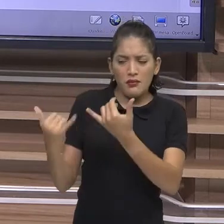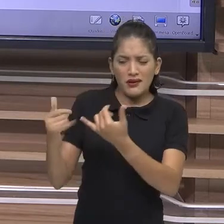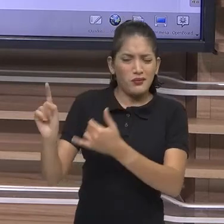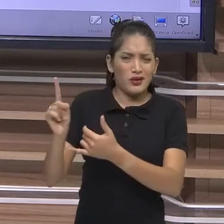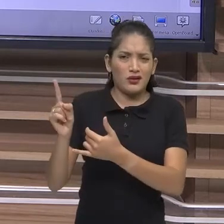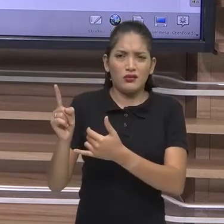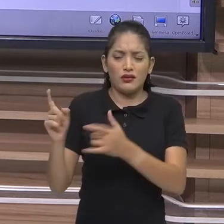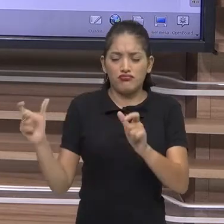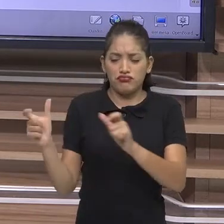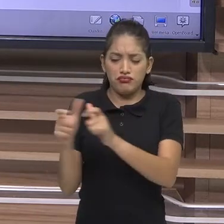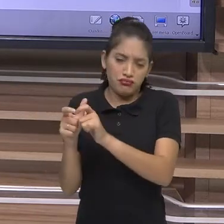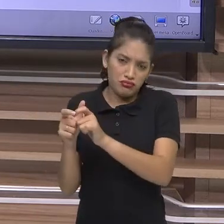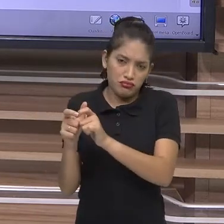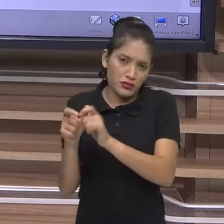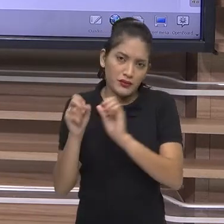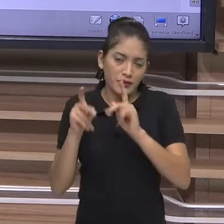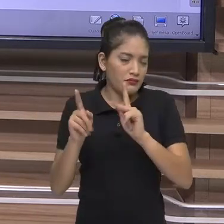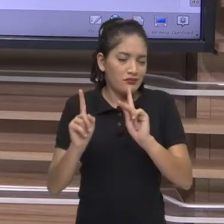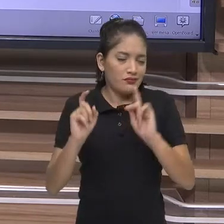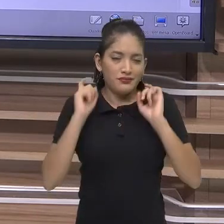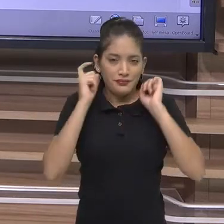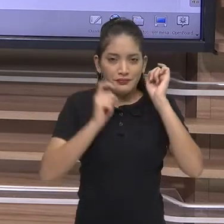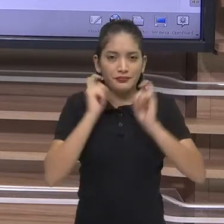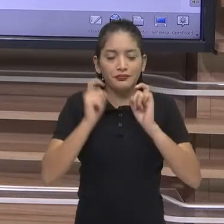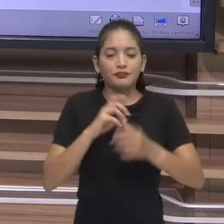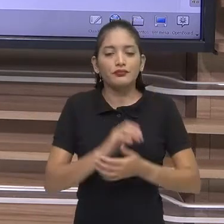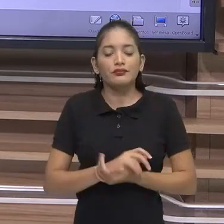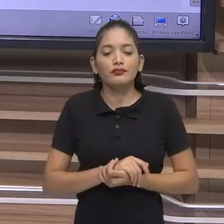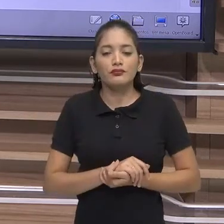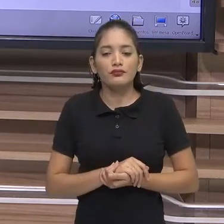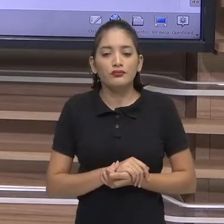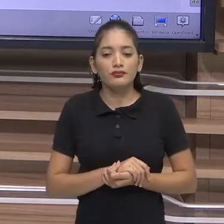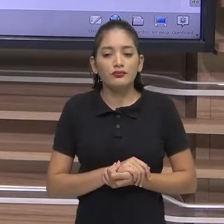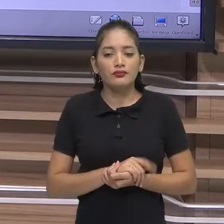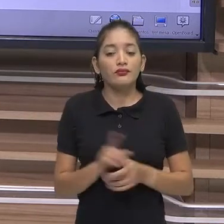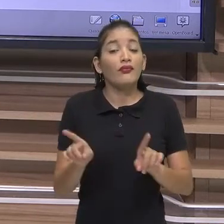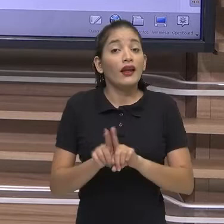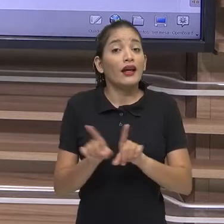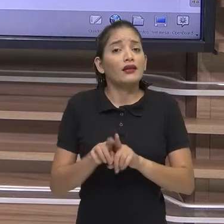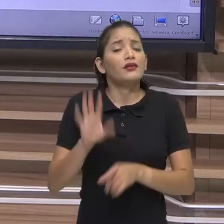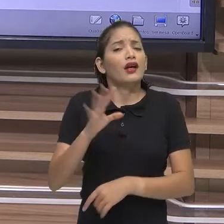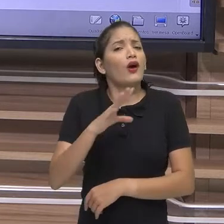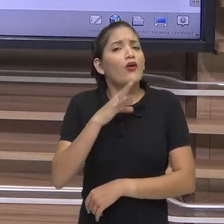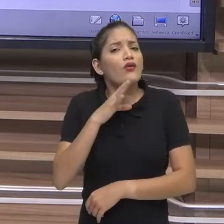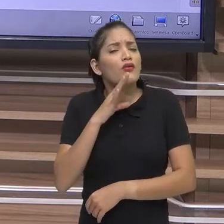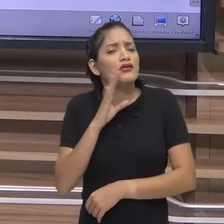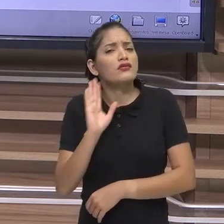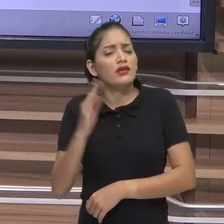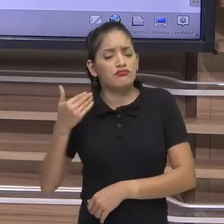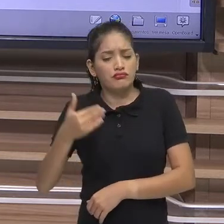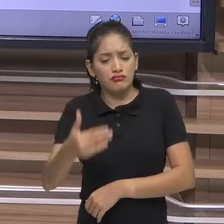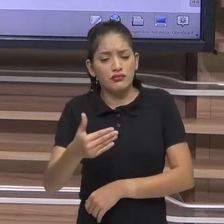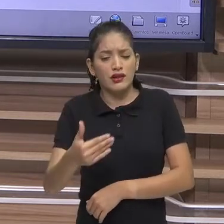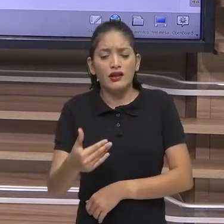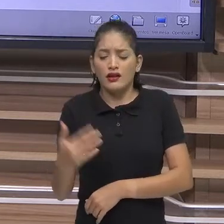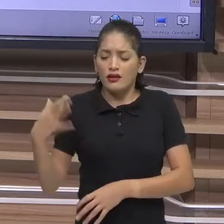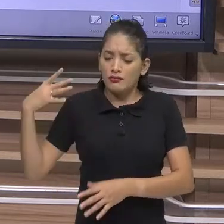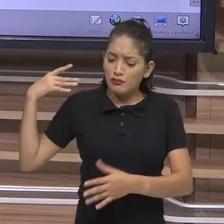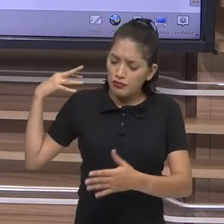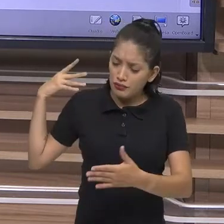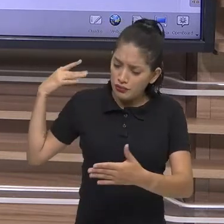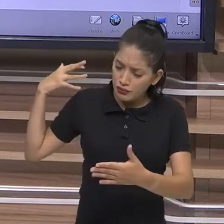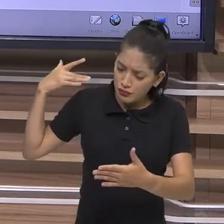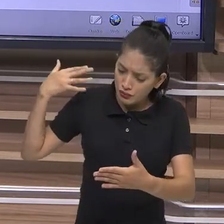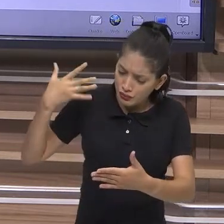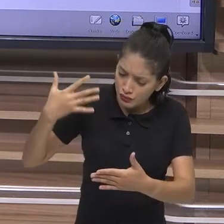mas é a minoria, tá bom? Então não se preocupem. E tem a questão do conhecimento prévio, que é toda a minha bagagem, tudo que eu